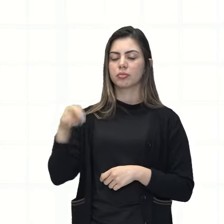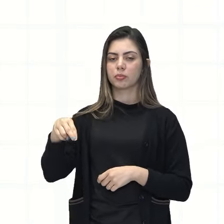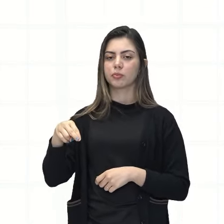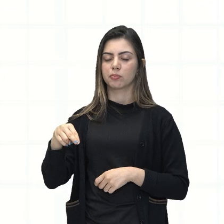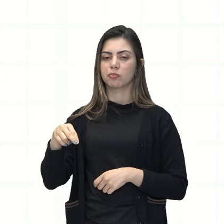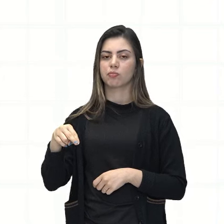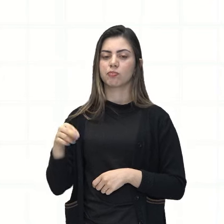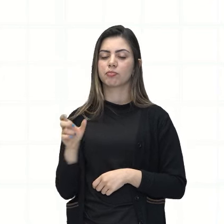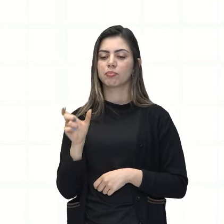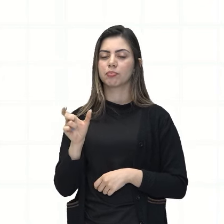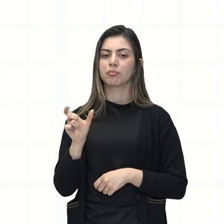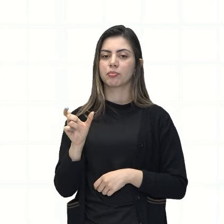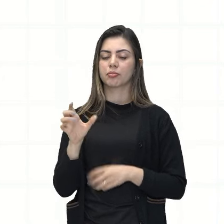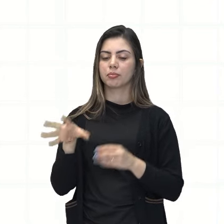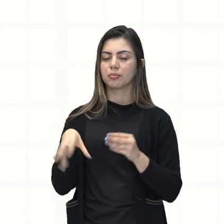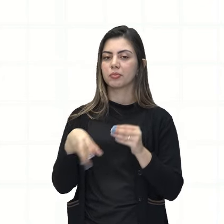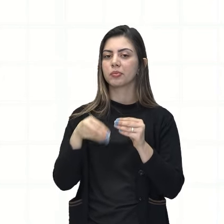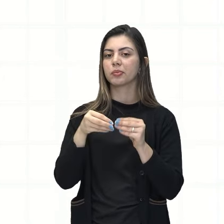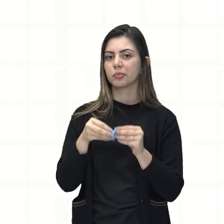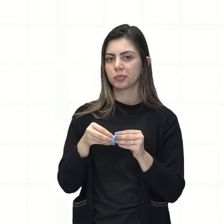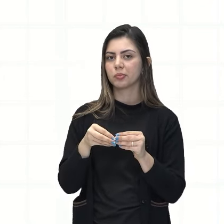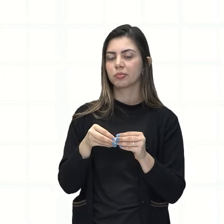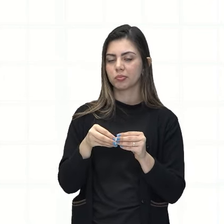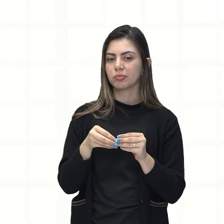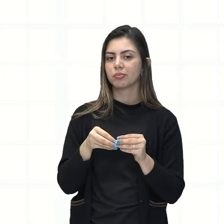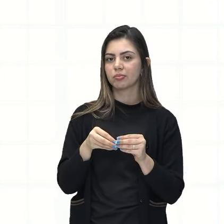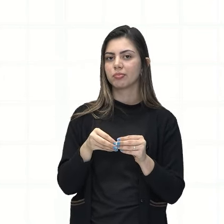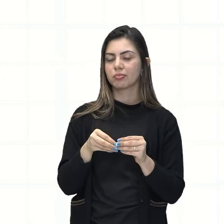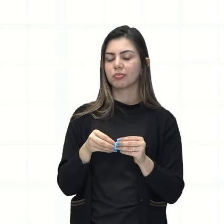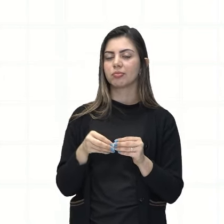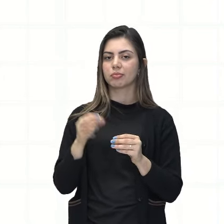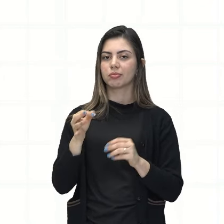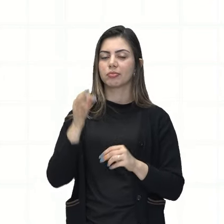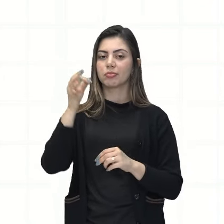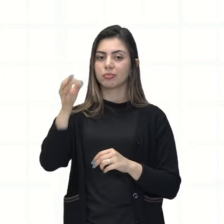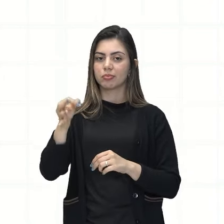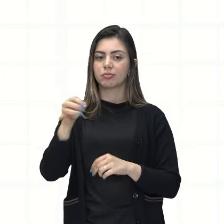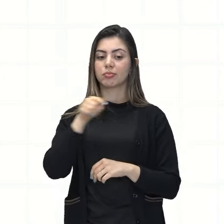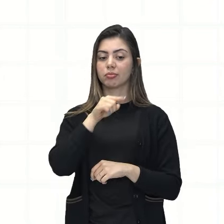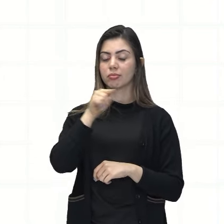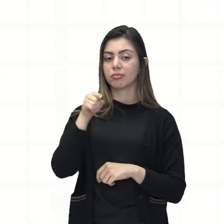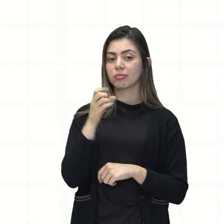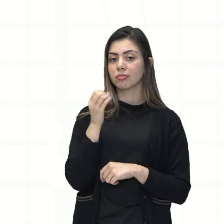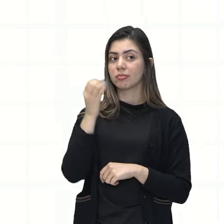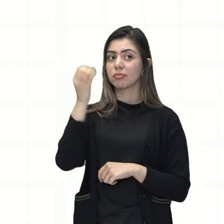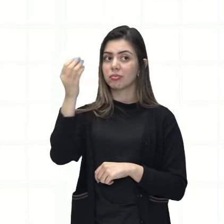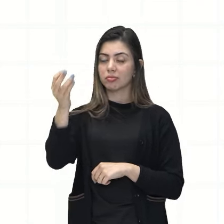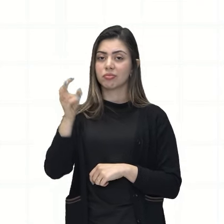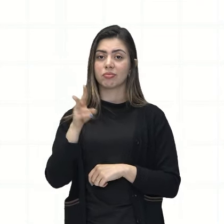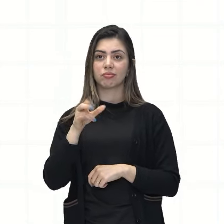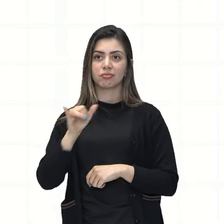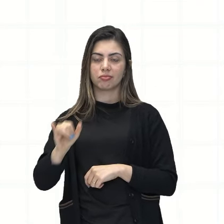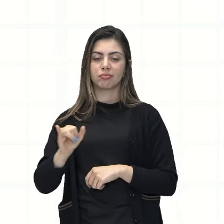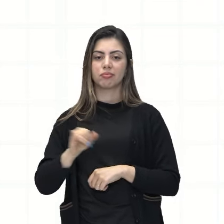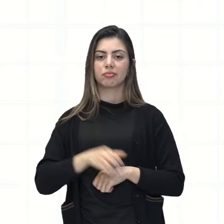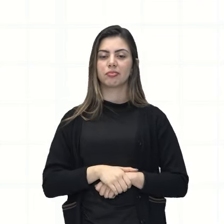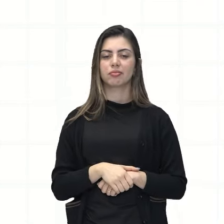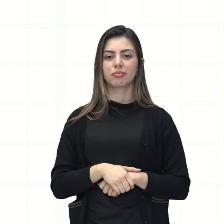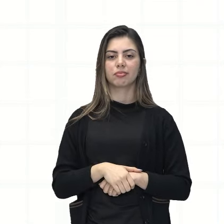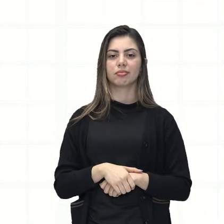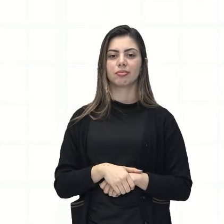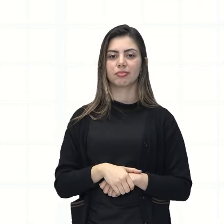de complementa essa expressão de futuro. Eles vão viajar logo, em